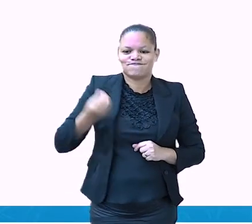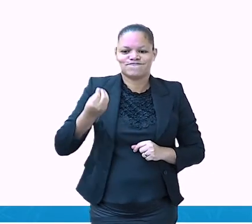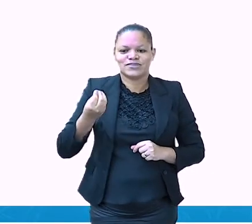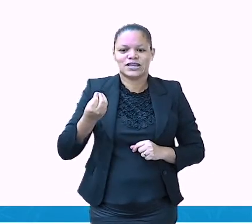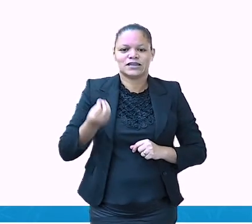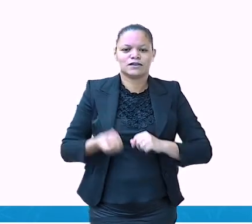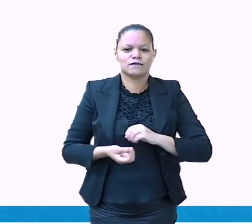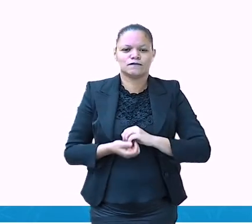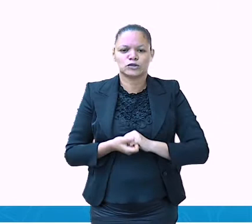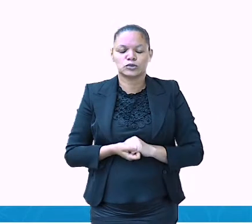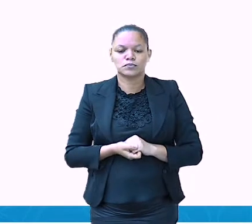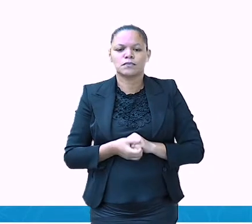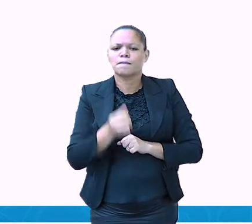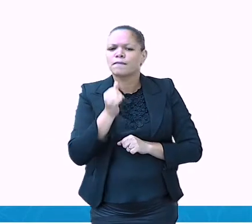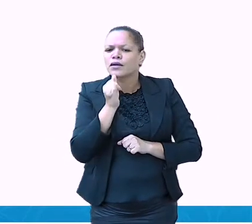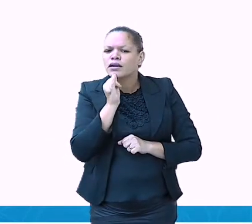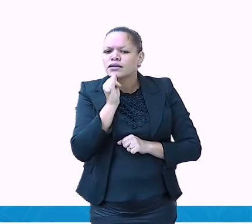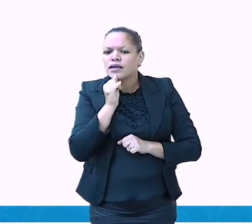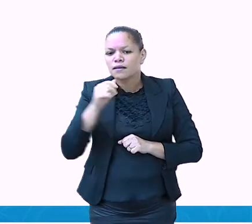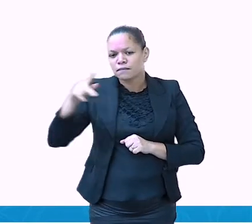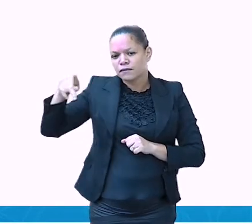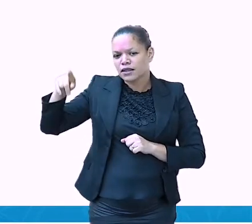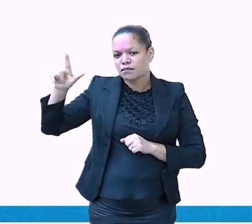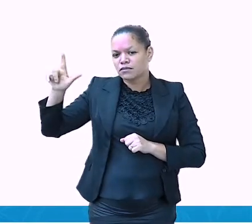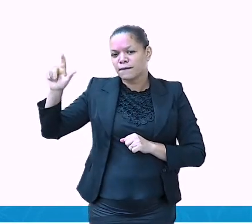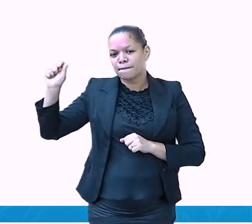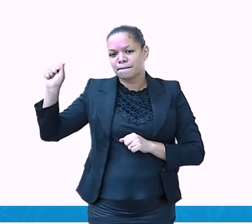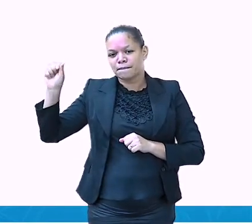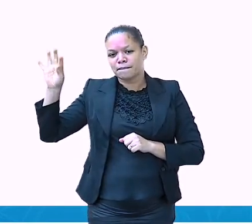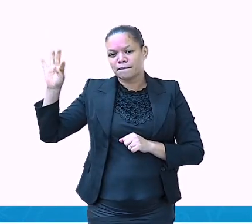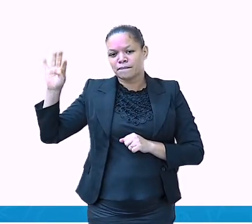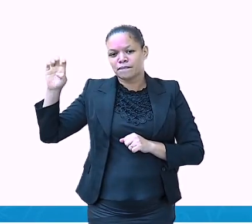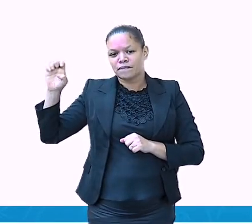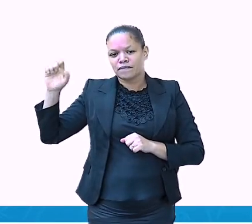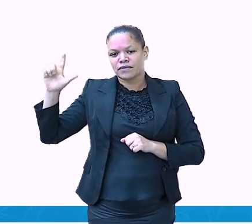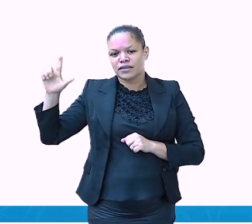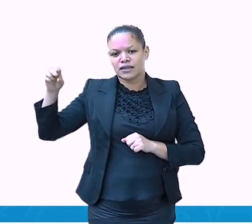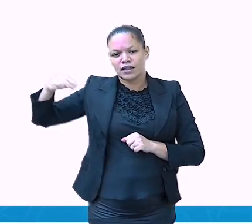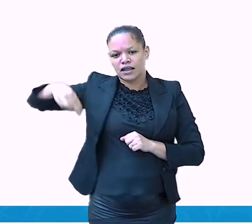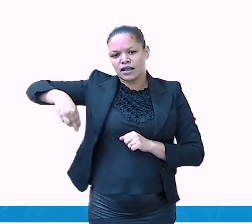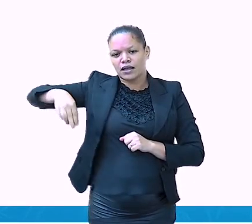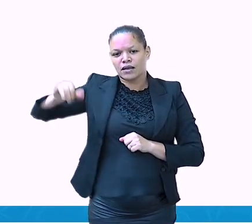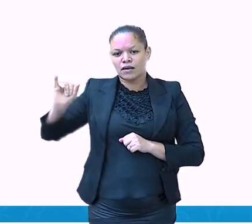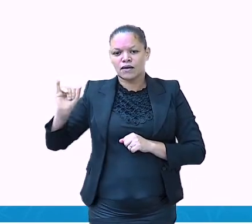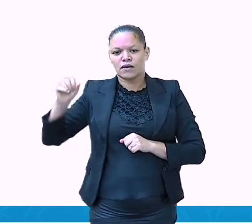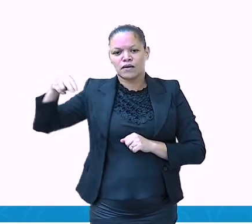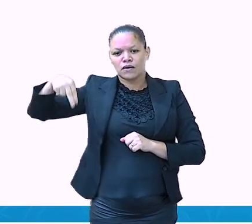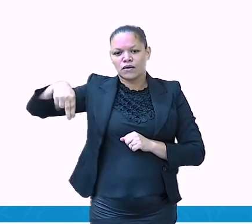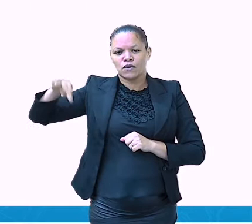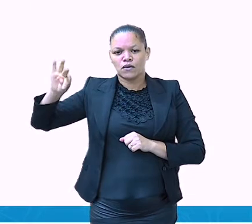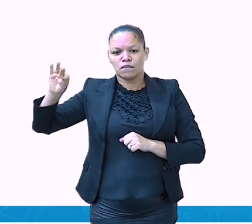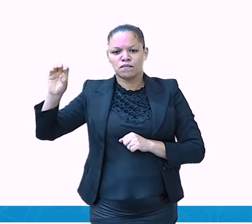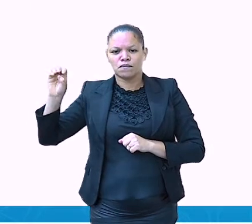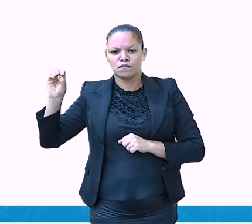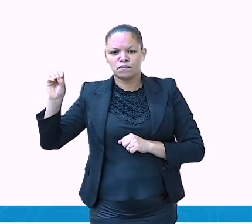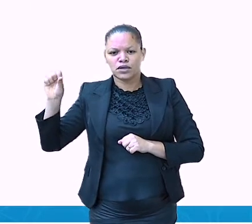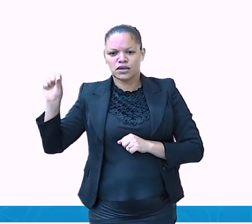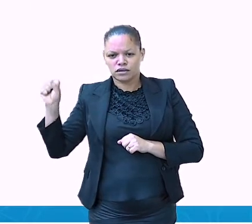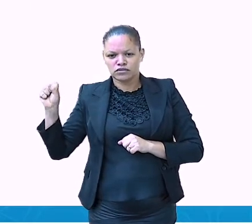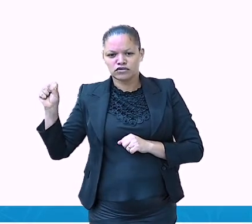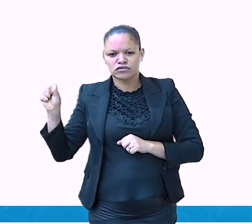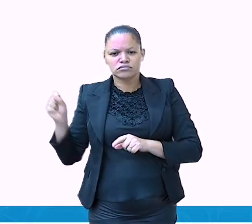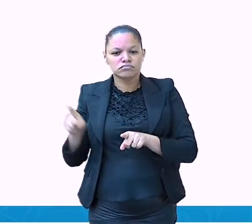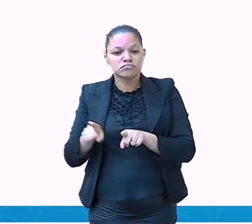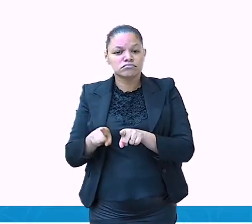de solitária. E aí eles já têm 2 órgãos. Então eles têm os